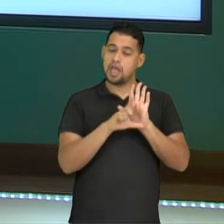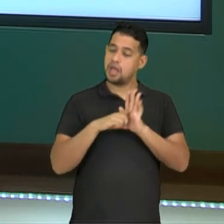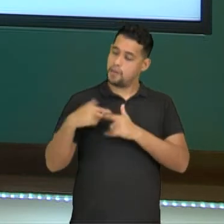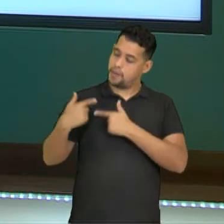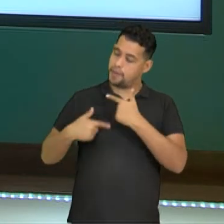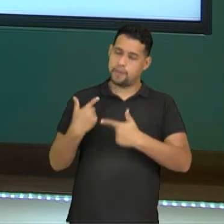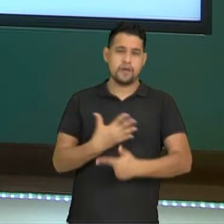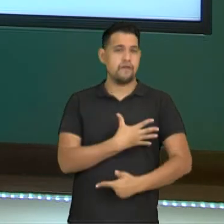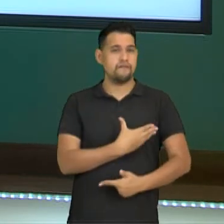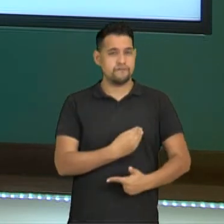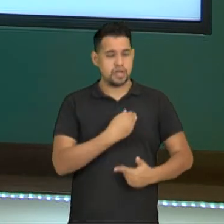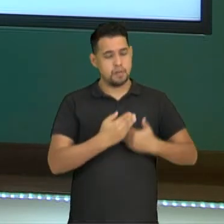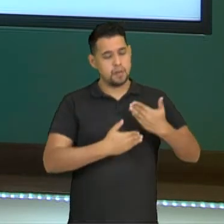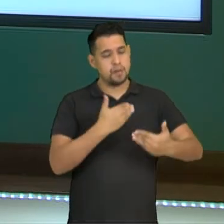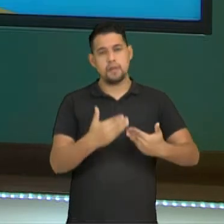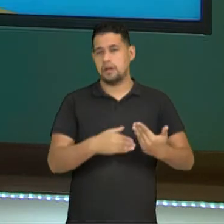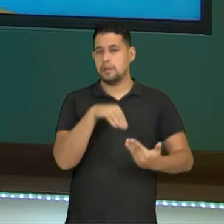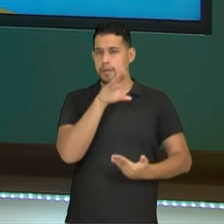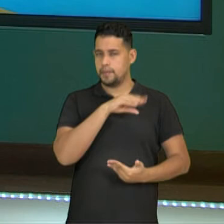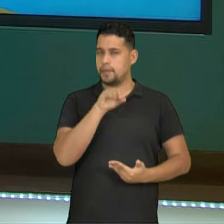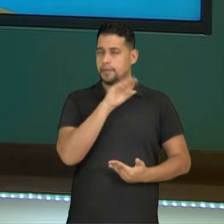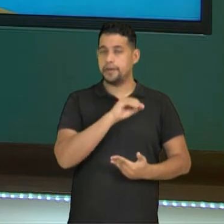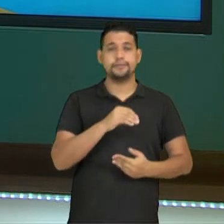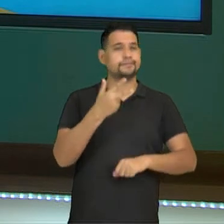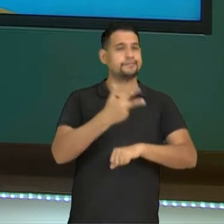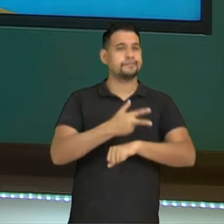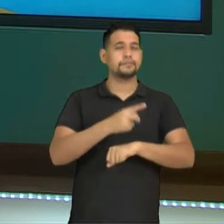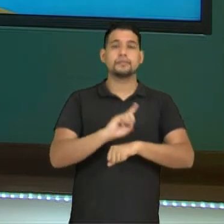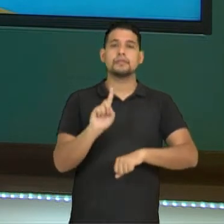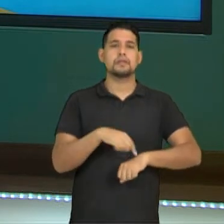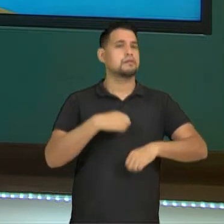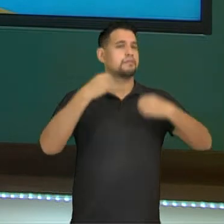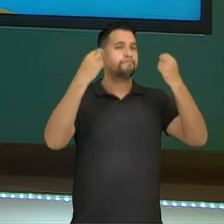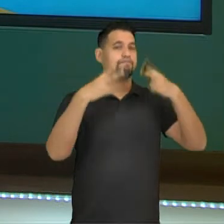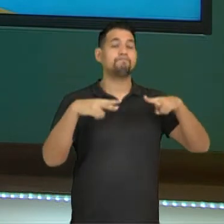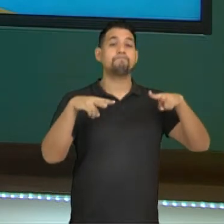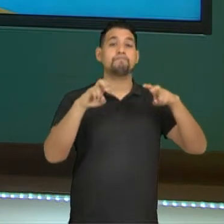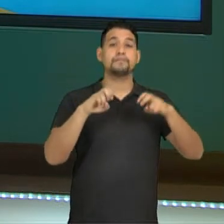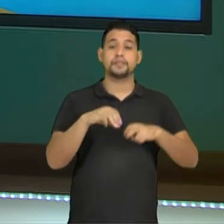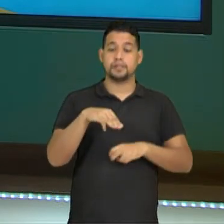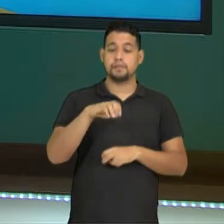transmitidas de forma oral. Pessoal, neste vídeo nós falamos